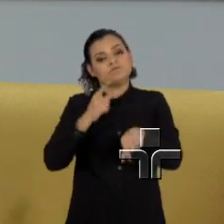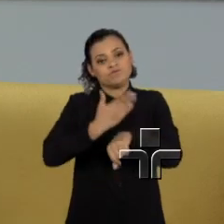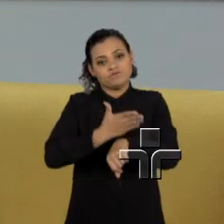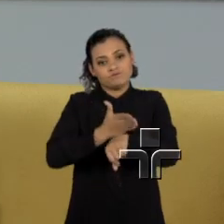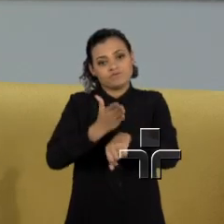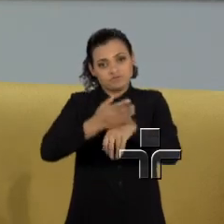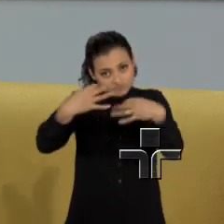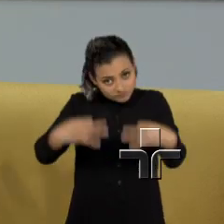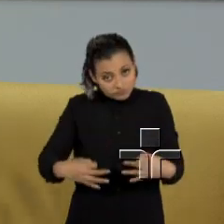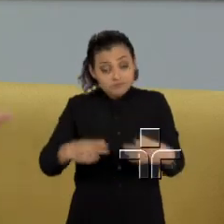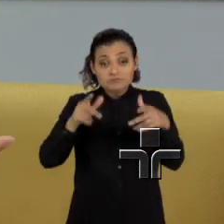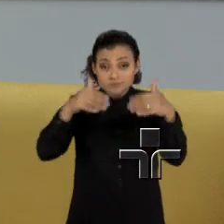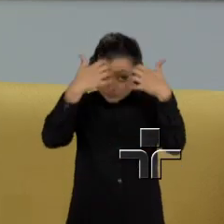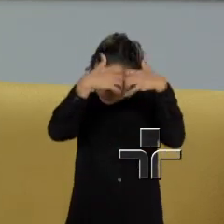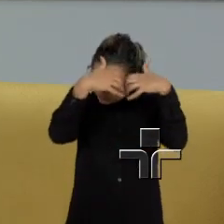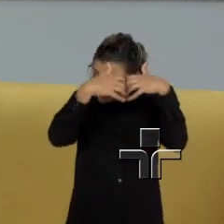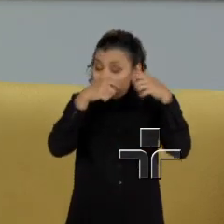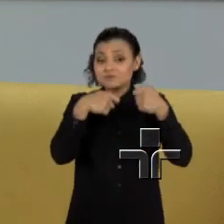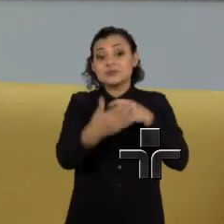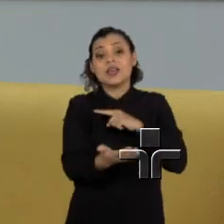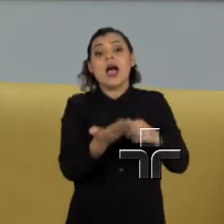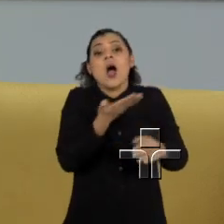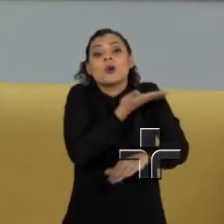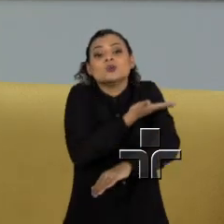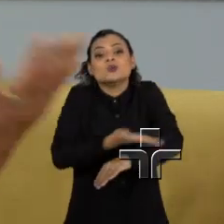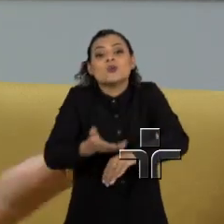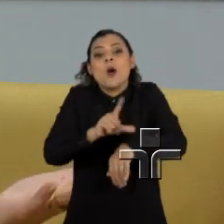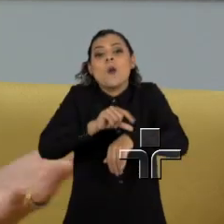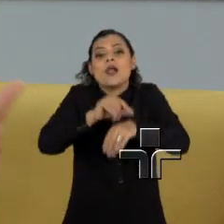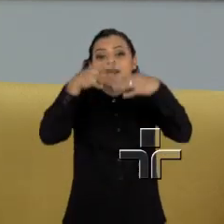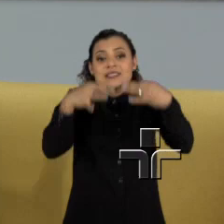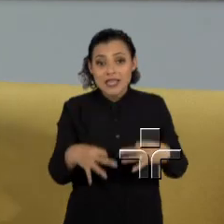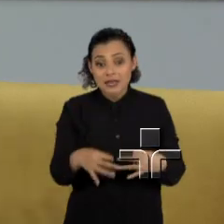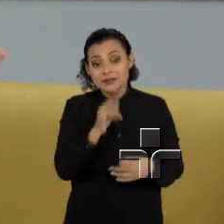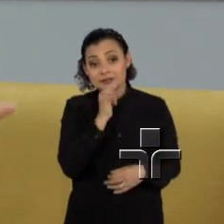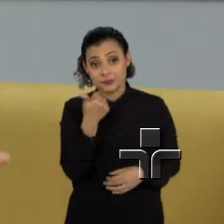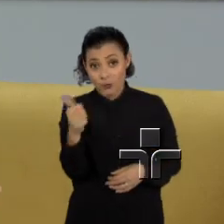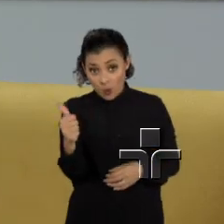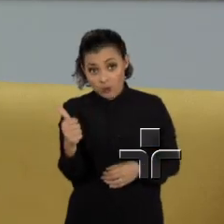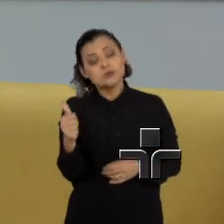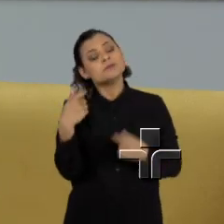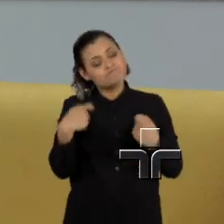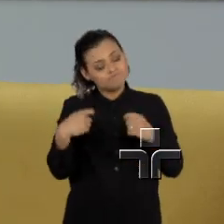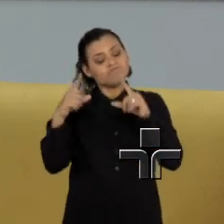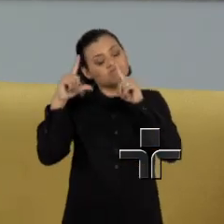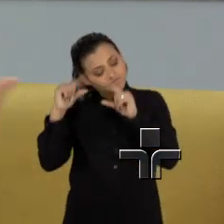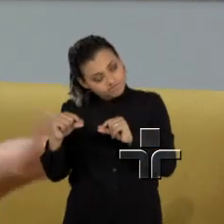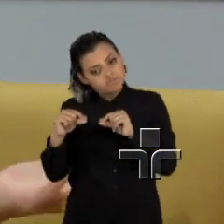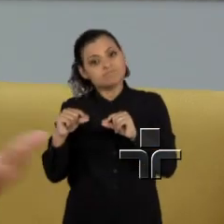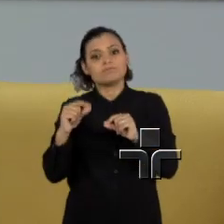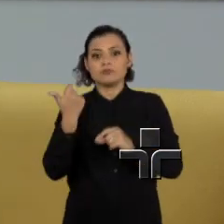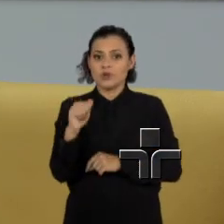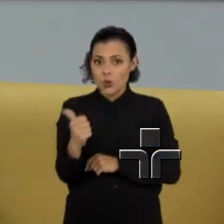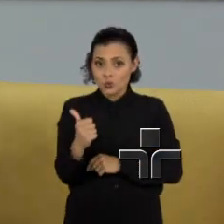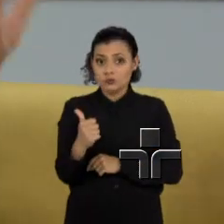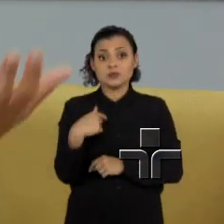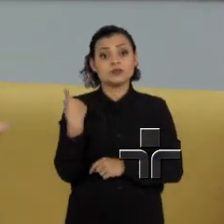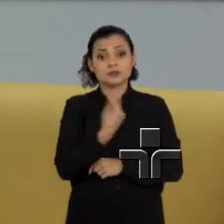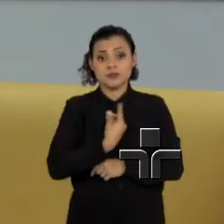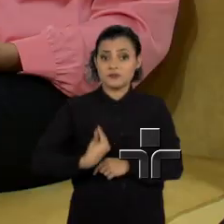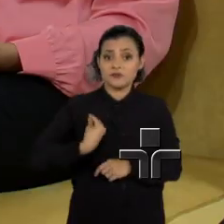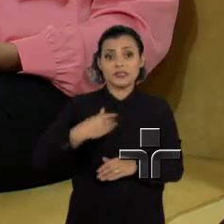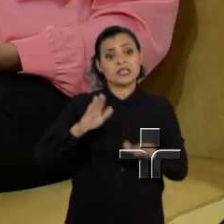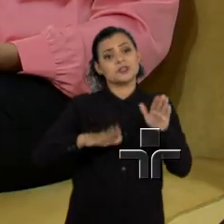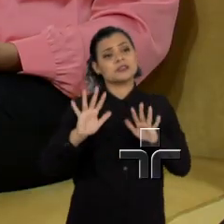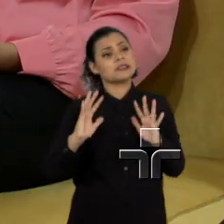sono também. O cérebro tem que se acostumar com aquele horário ideal. Se for 11 horas, que seja por volta das 11. Lógico que na vida tem um evento